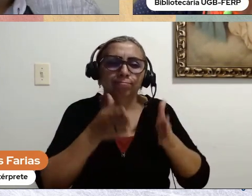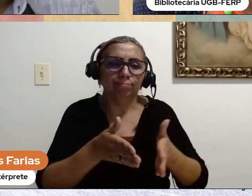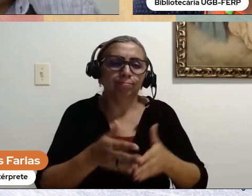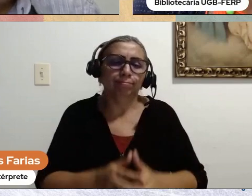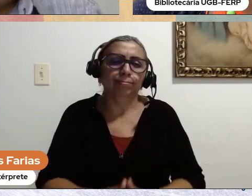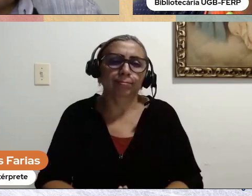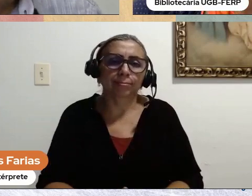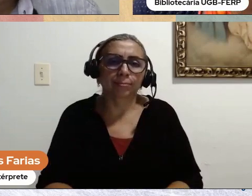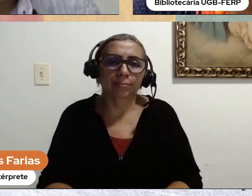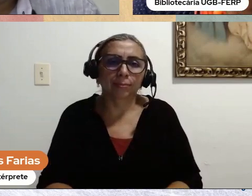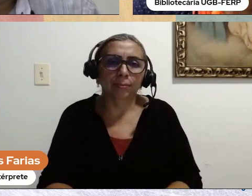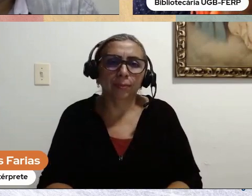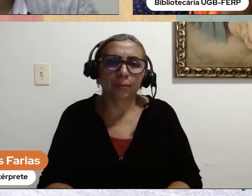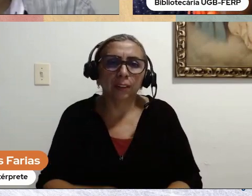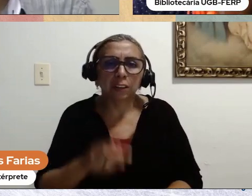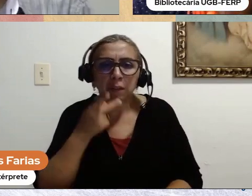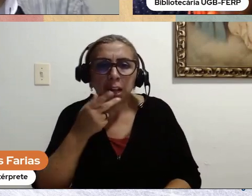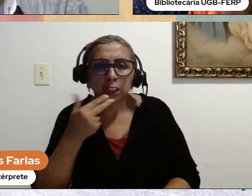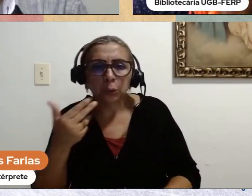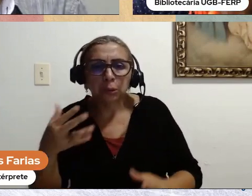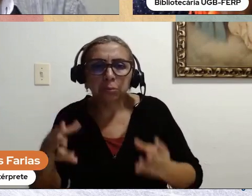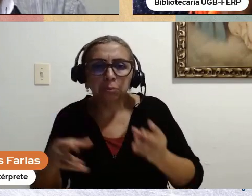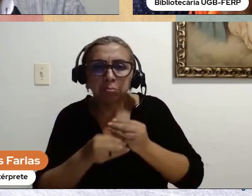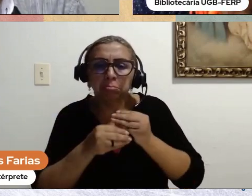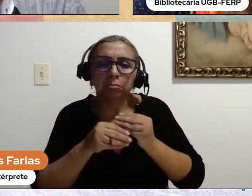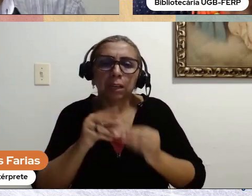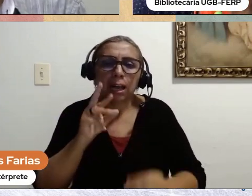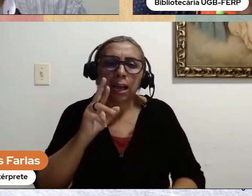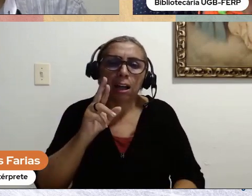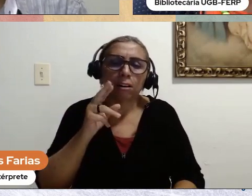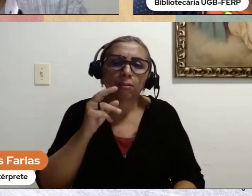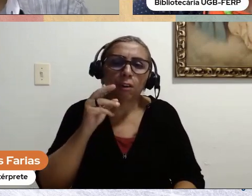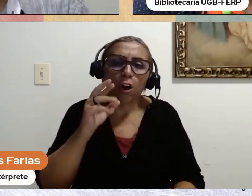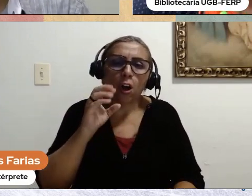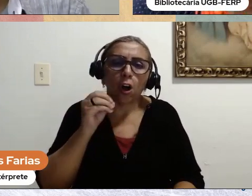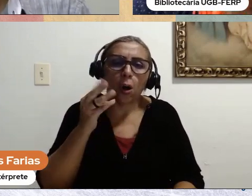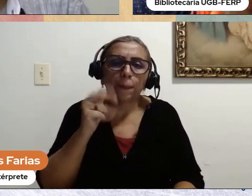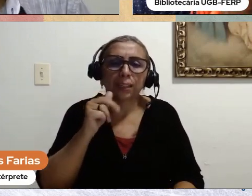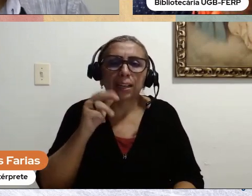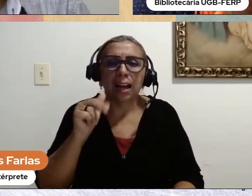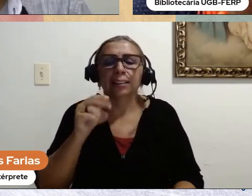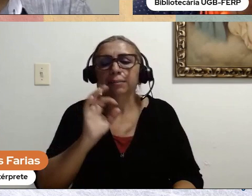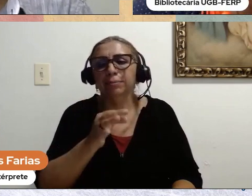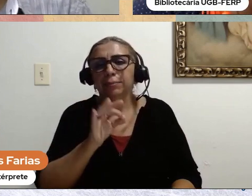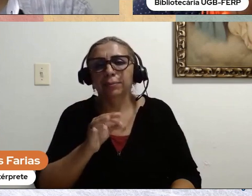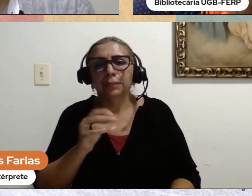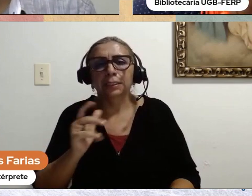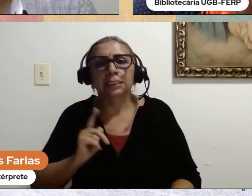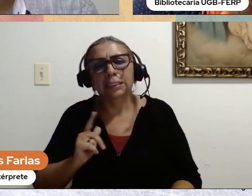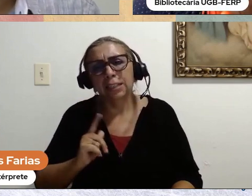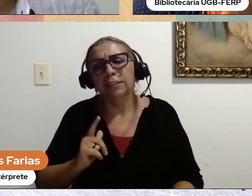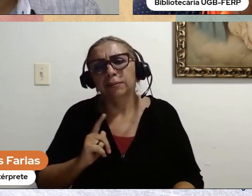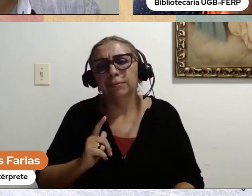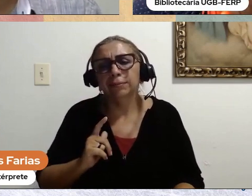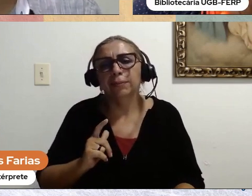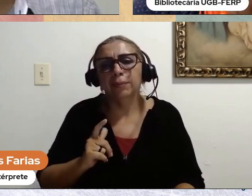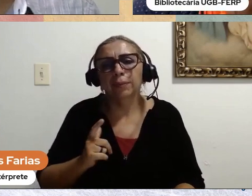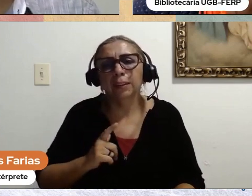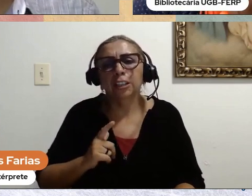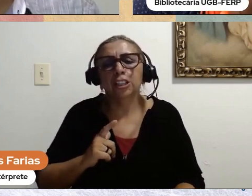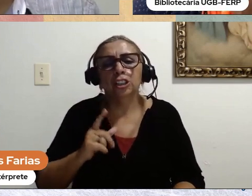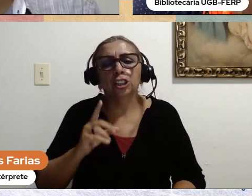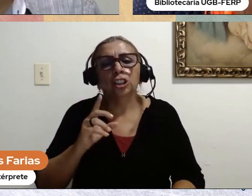Você quer comentar sim, mais sim. algo sobre obras raras? Pode ficar à vontade, tá? Ah, sim. Não, é, tem essa necessidade, né? Os direitos